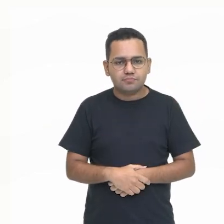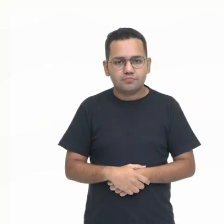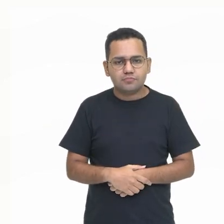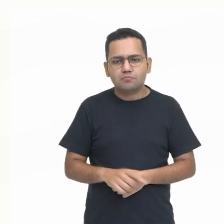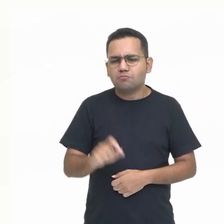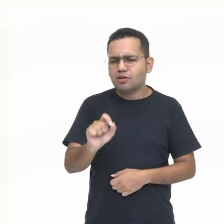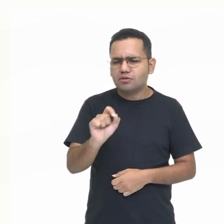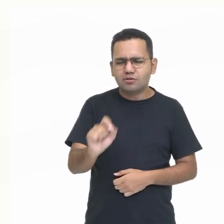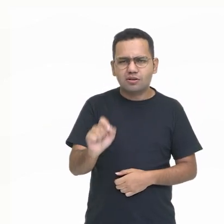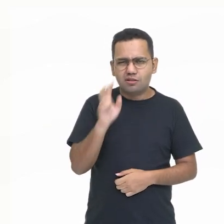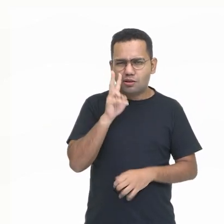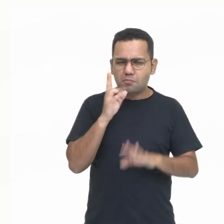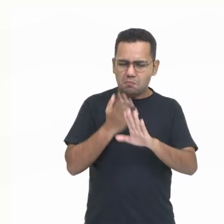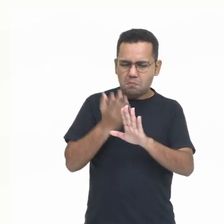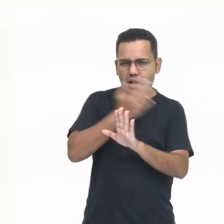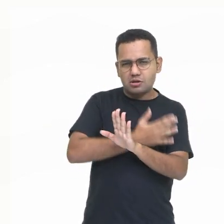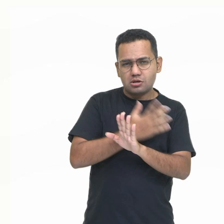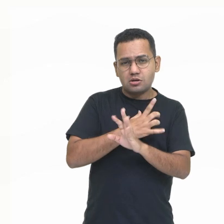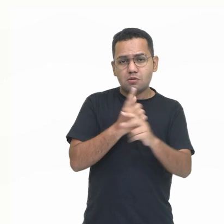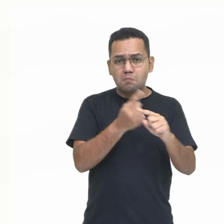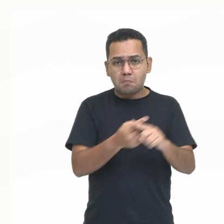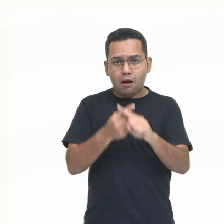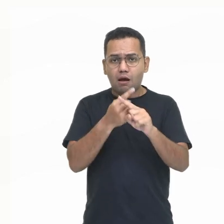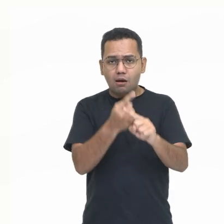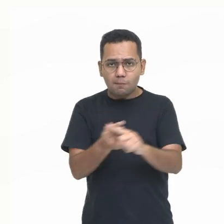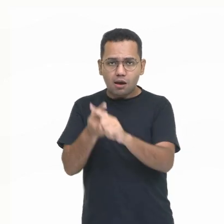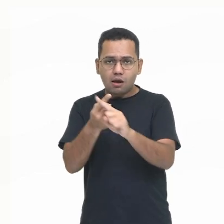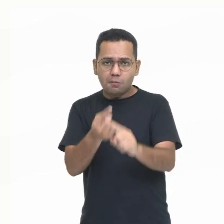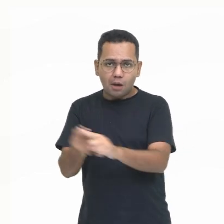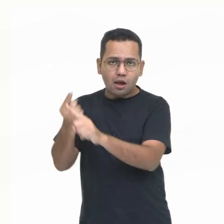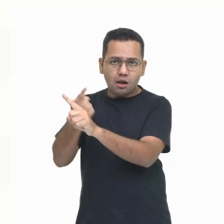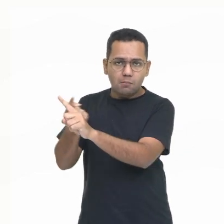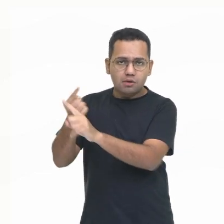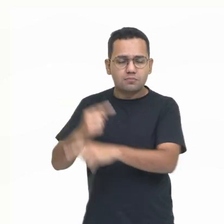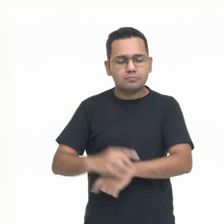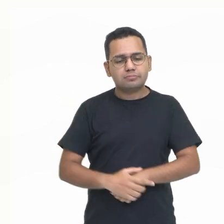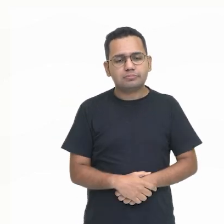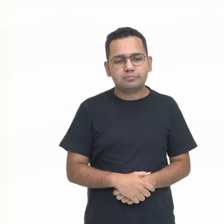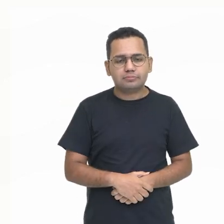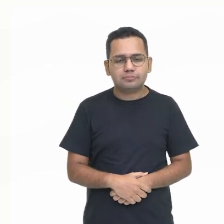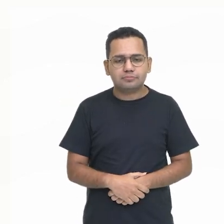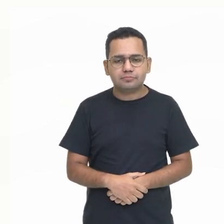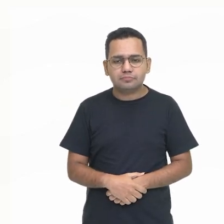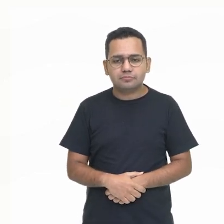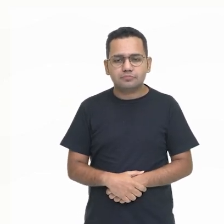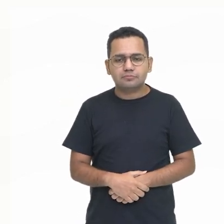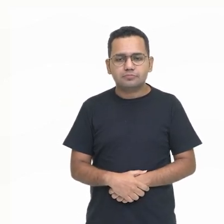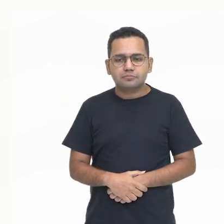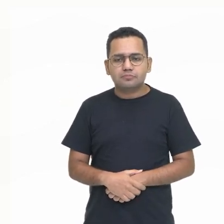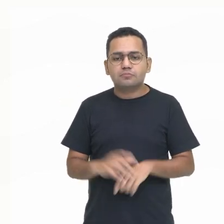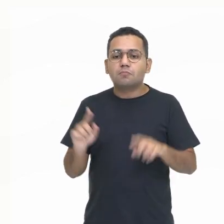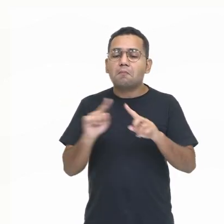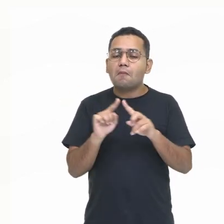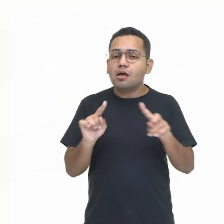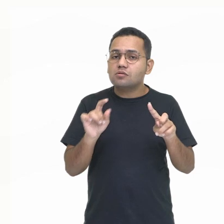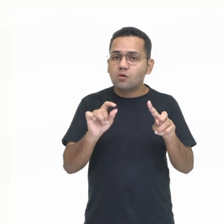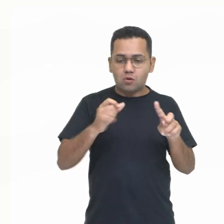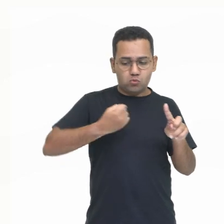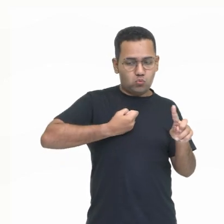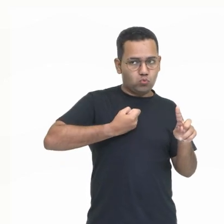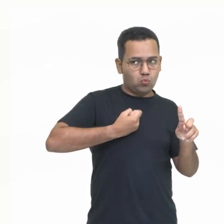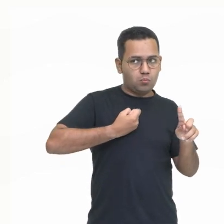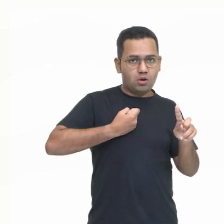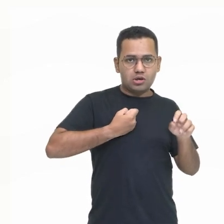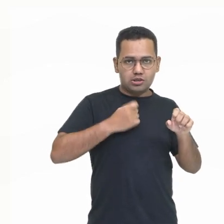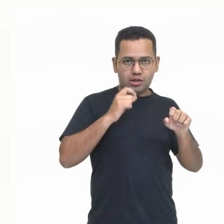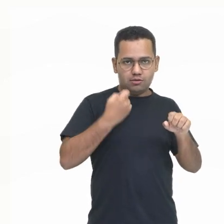multiplicação, né? O que nós temos aí é exatamente isso, né? Sucessiva multiplicação do próprio número com os seus antecessores, tá?